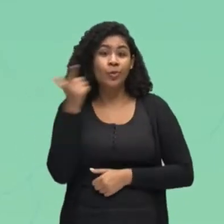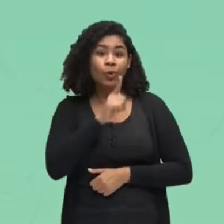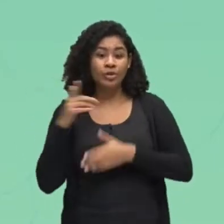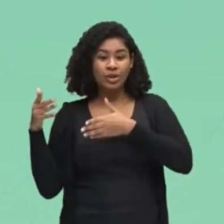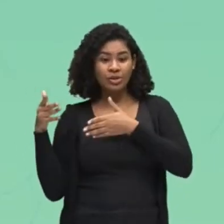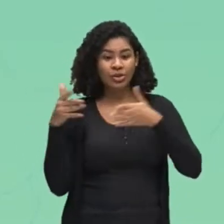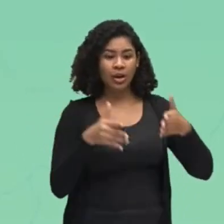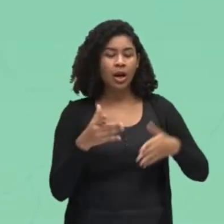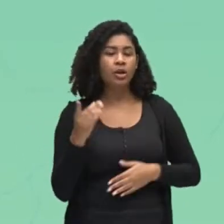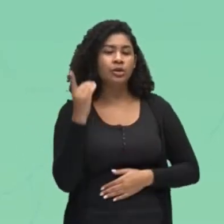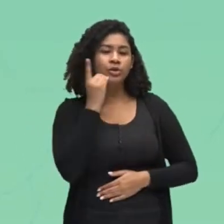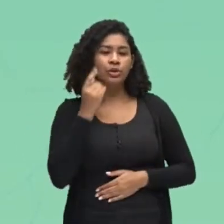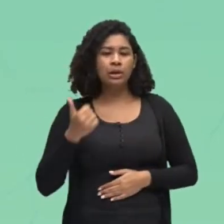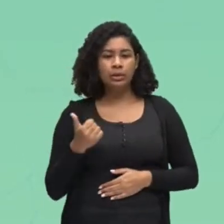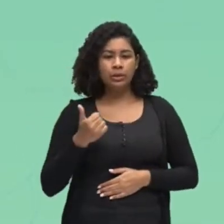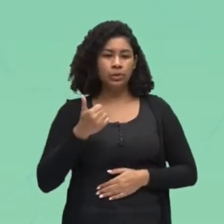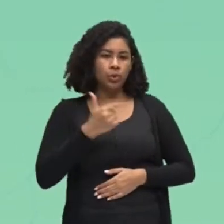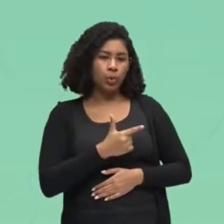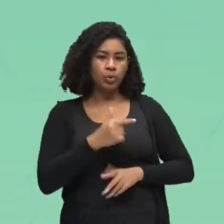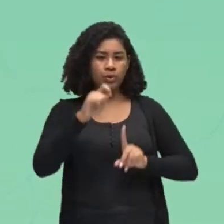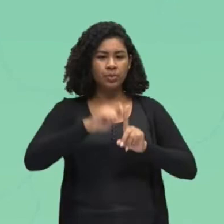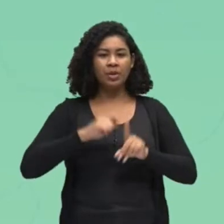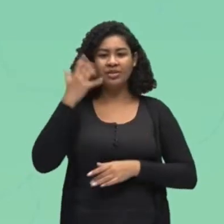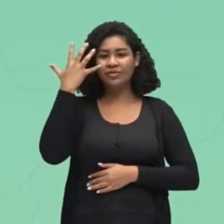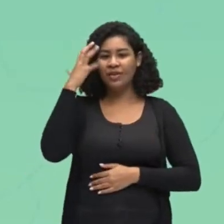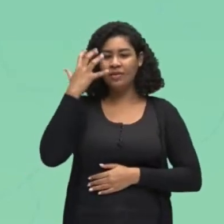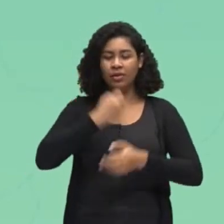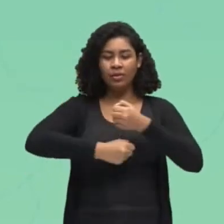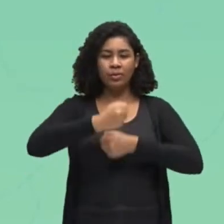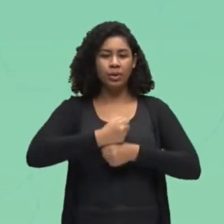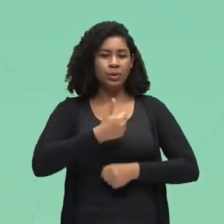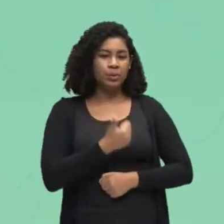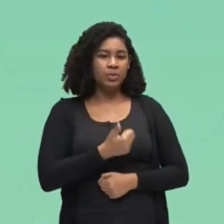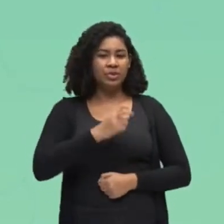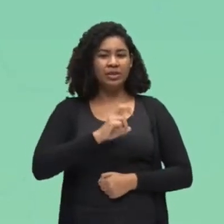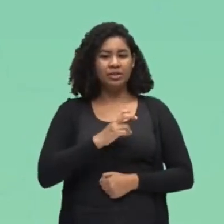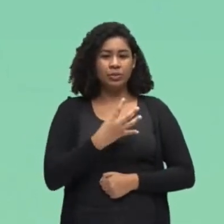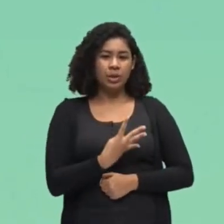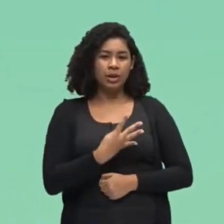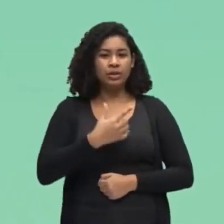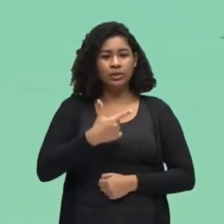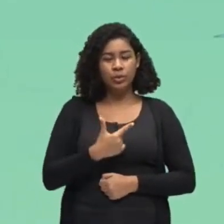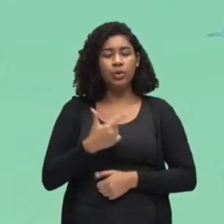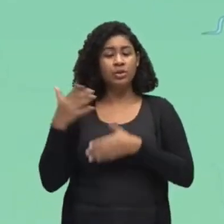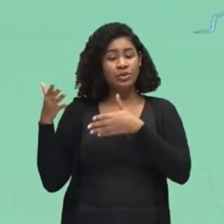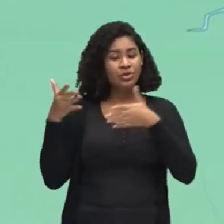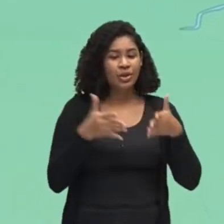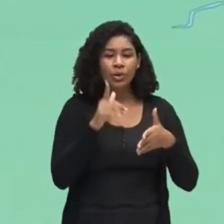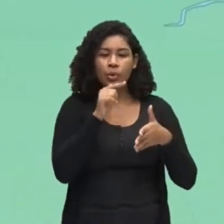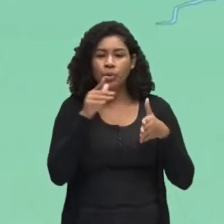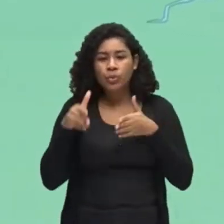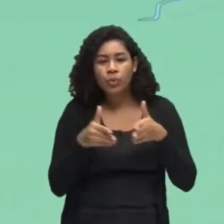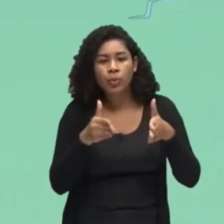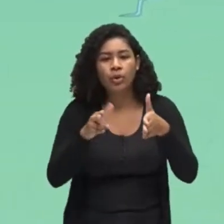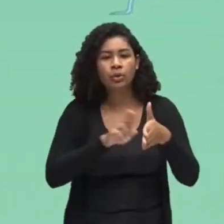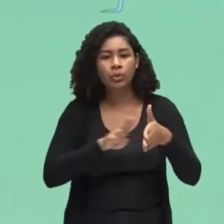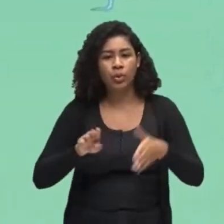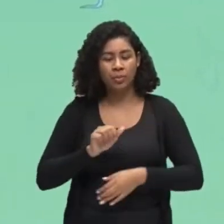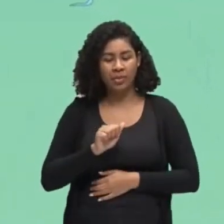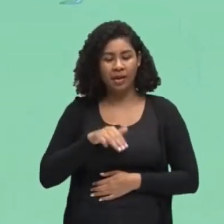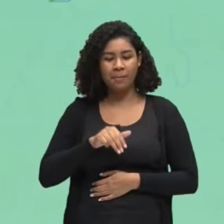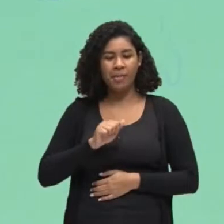de 1542 o rio Amazonas, também chamado de Rio Grande, Mar Doce ou Rio da